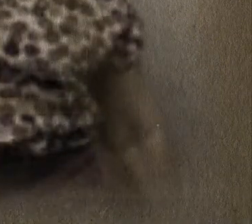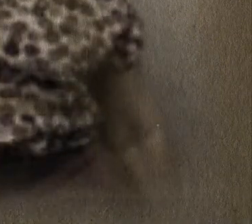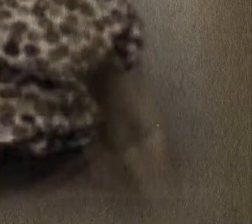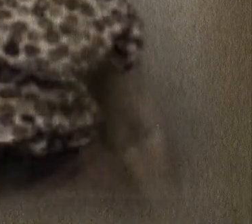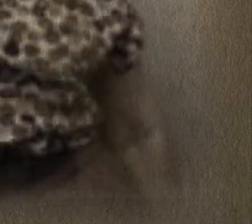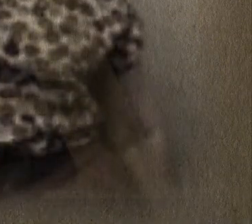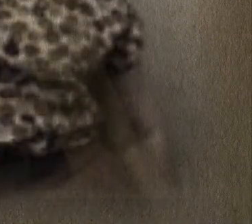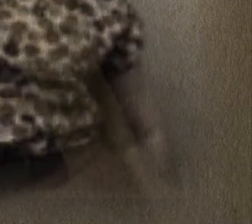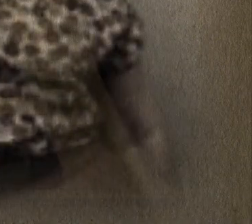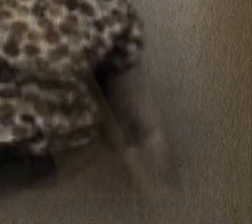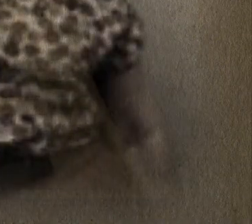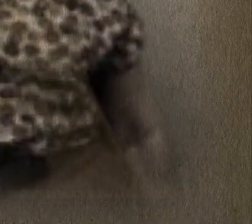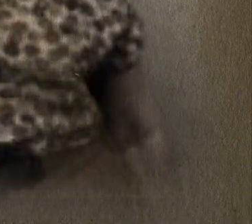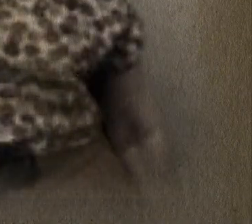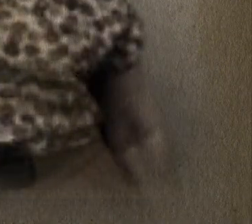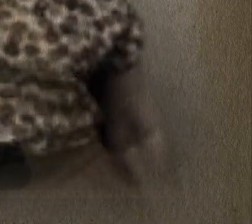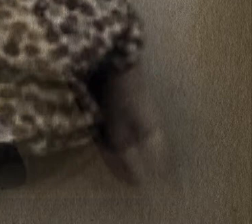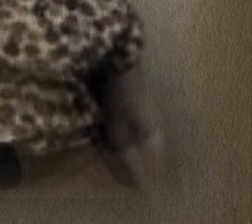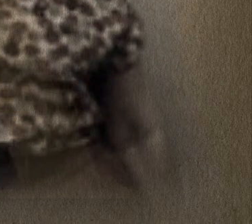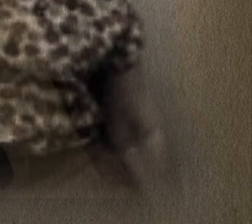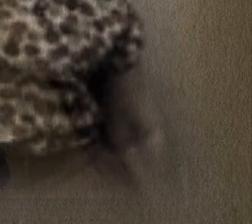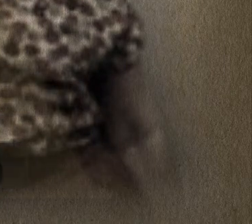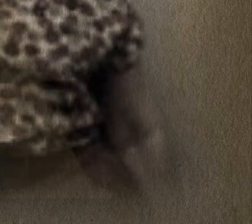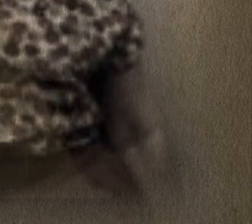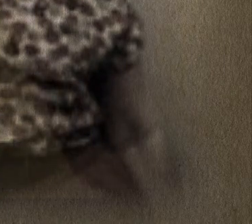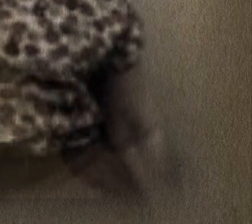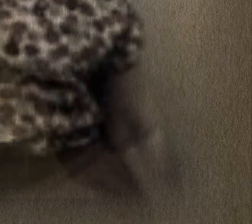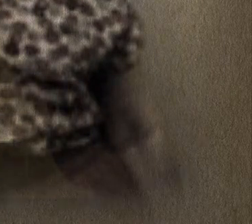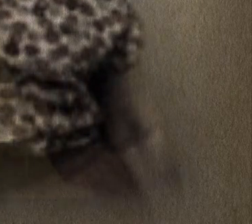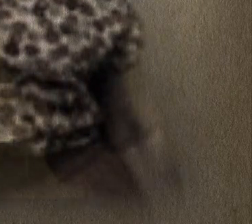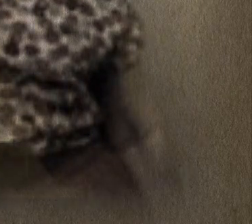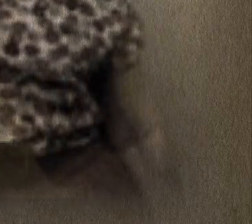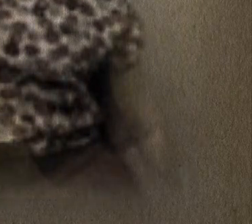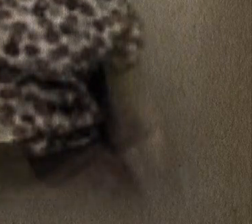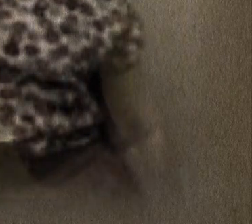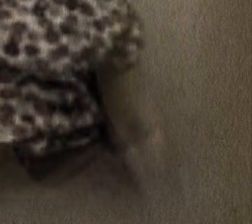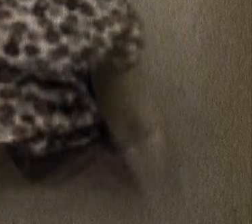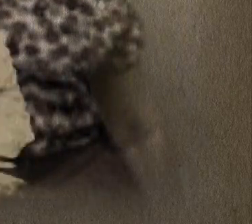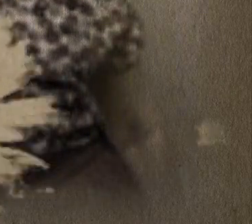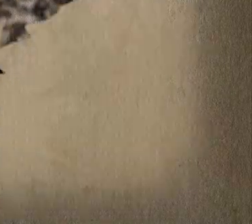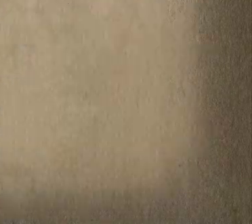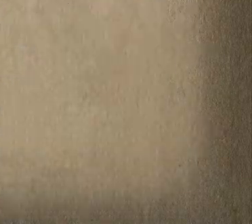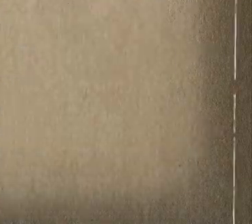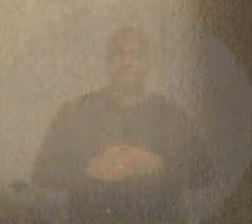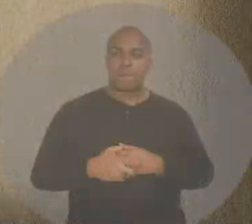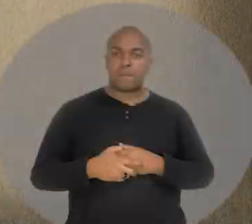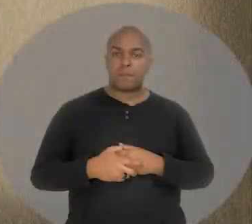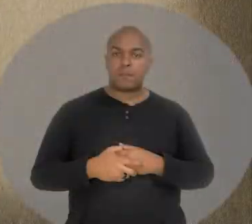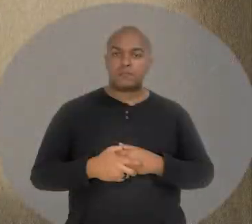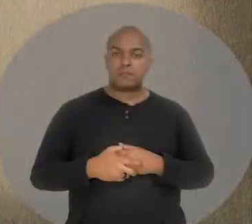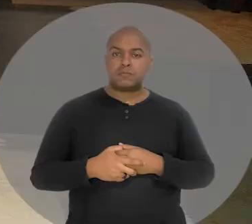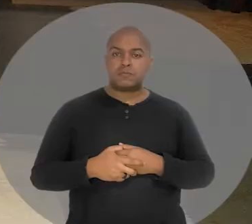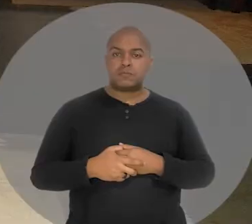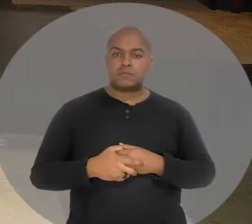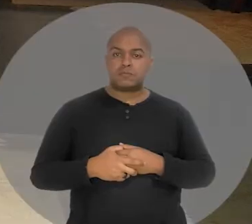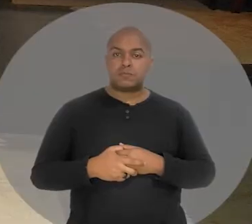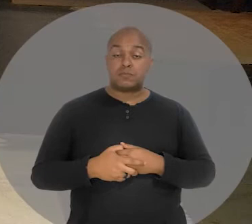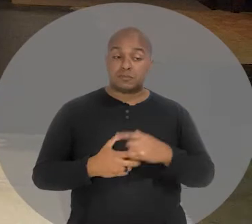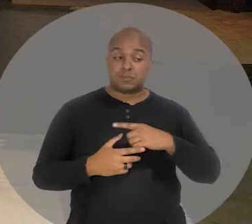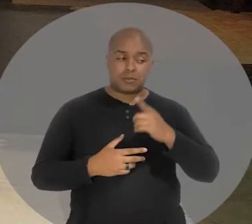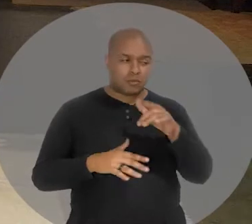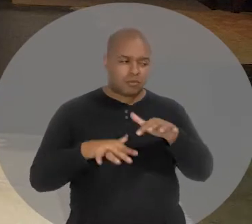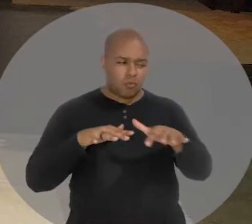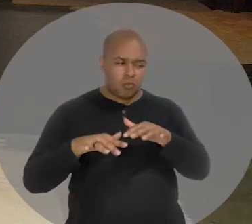Legado e inspiração. Foto de Lígia. Ela sorri para nós, cabelos soltos, volumosos, usa vestido claro estampado. Existe um movimento